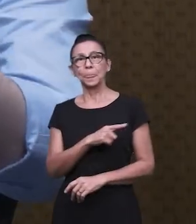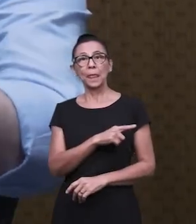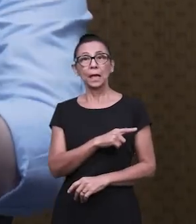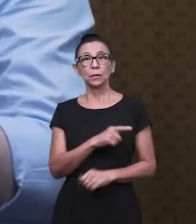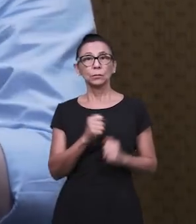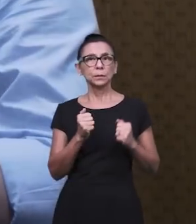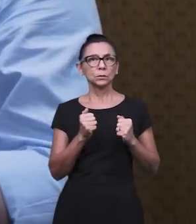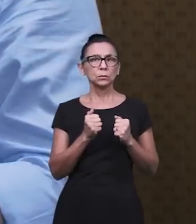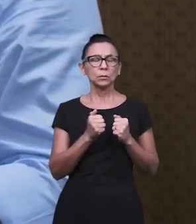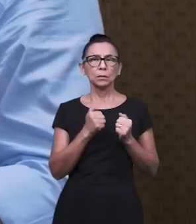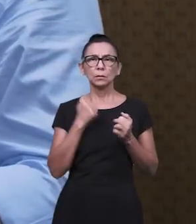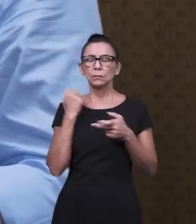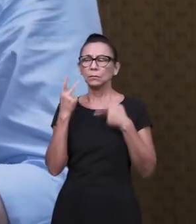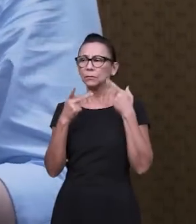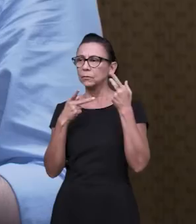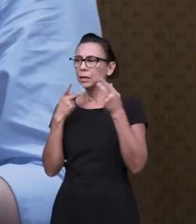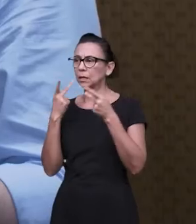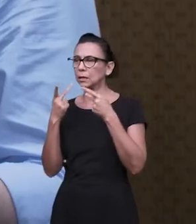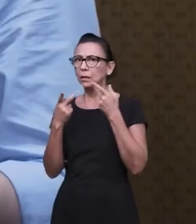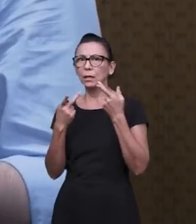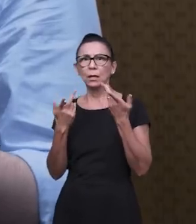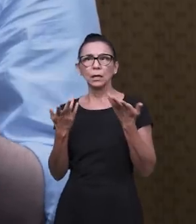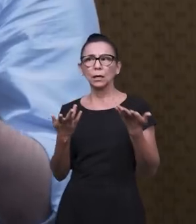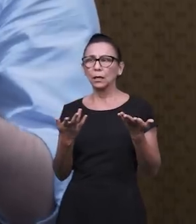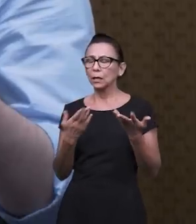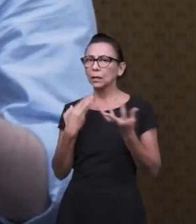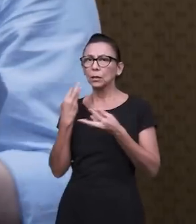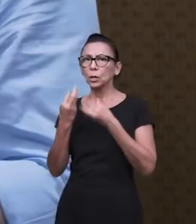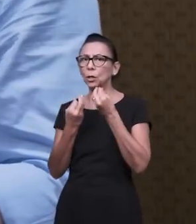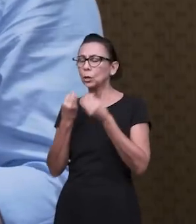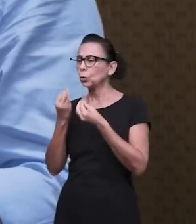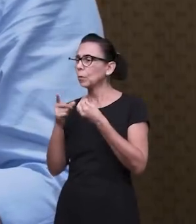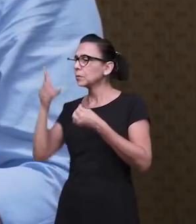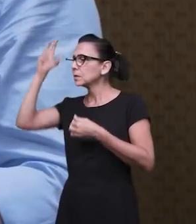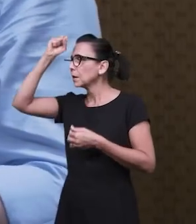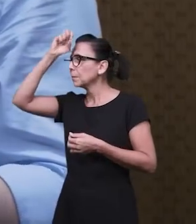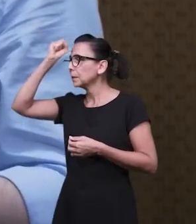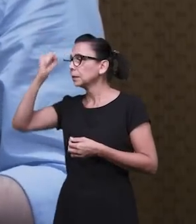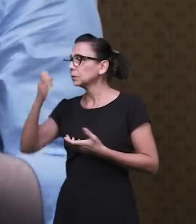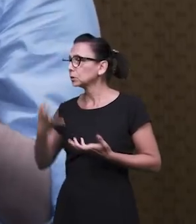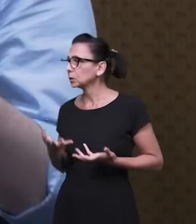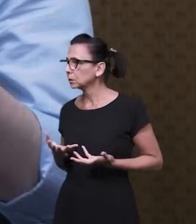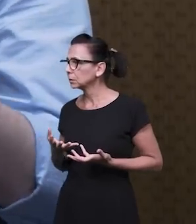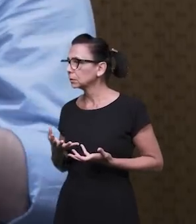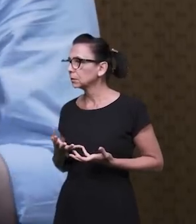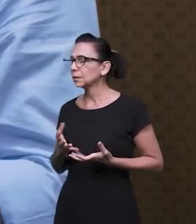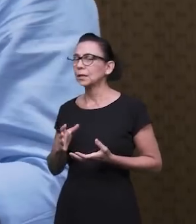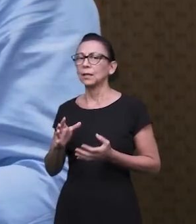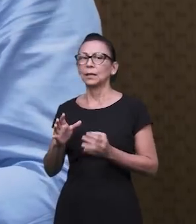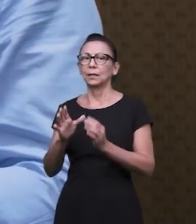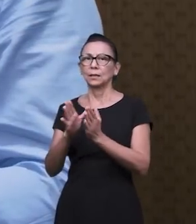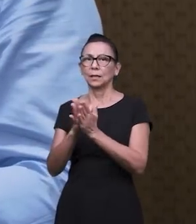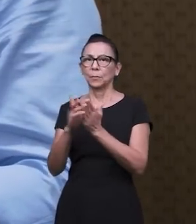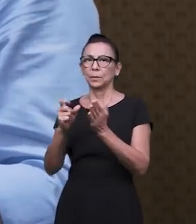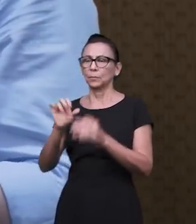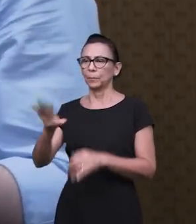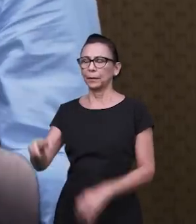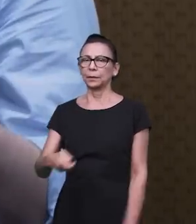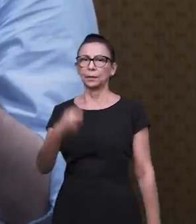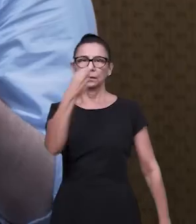ele começou a se abrir. Ele perguntou, como que você aprende isso? Eu dei uma Bíblia a